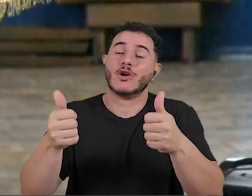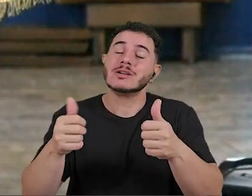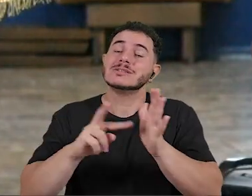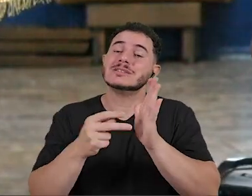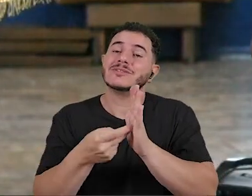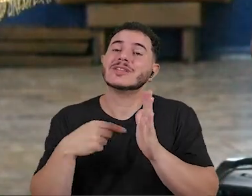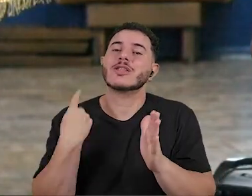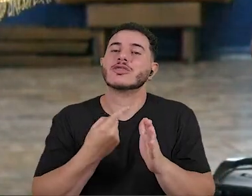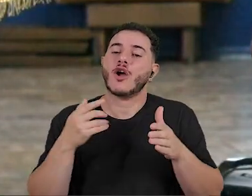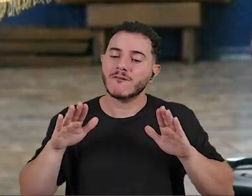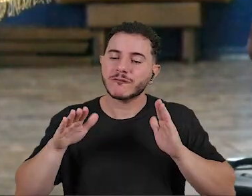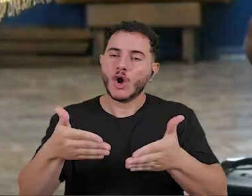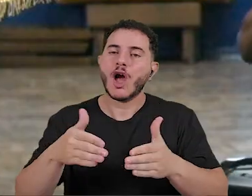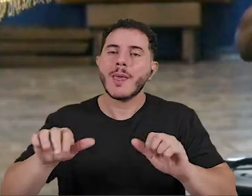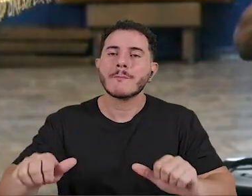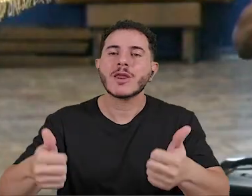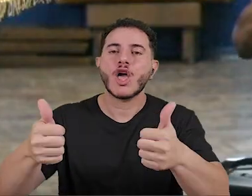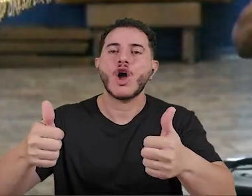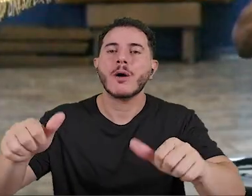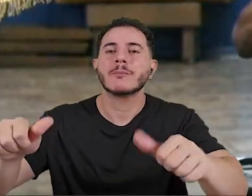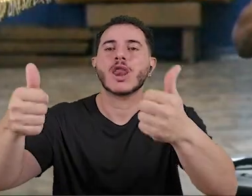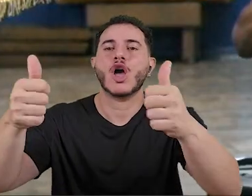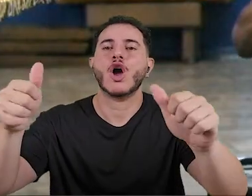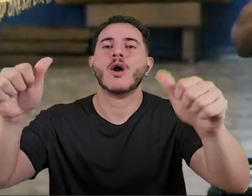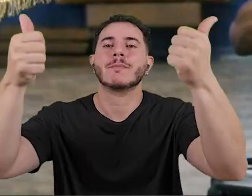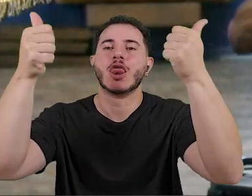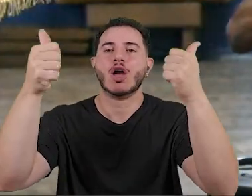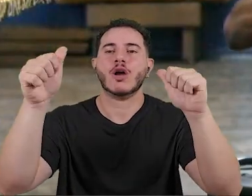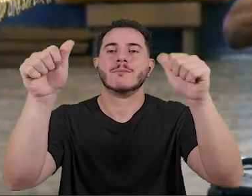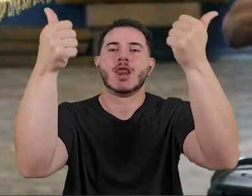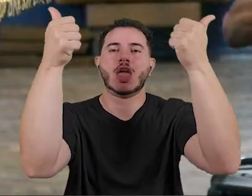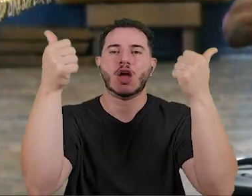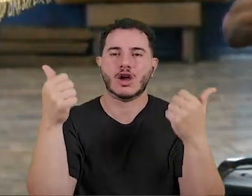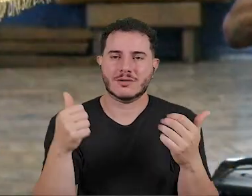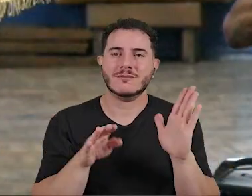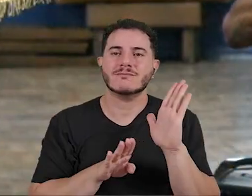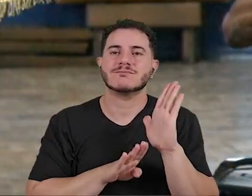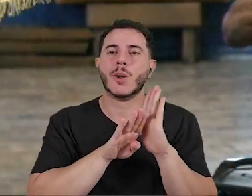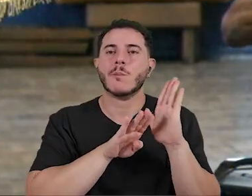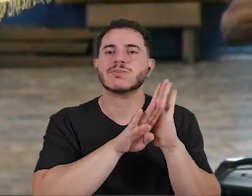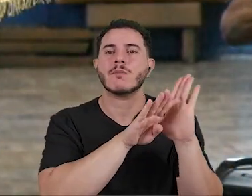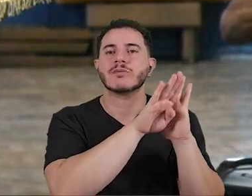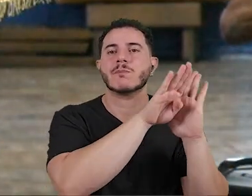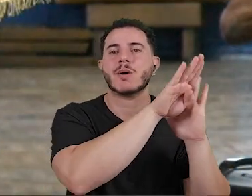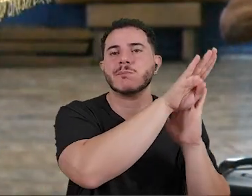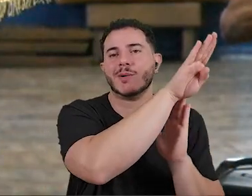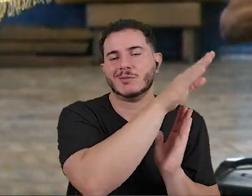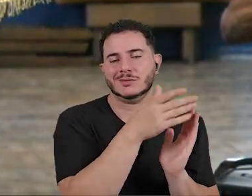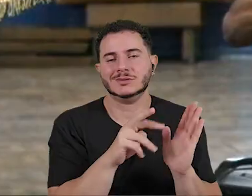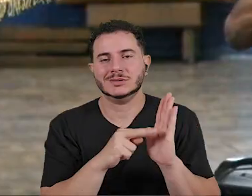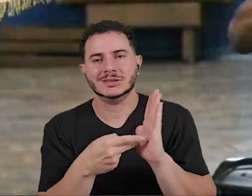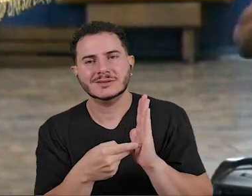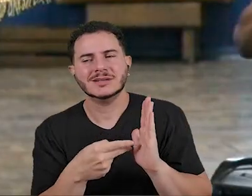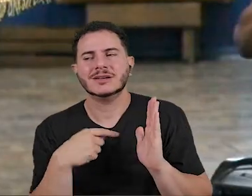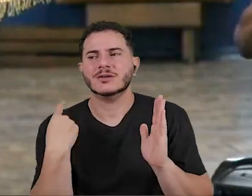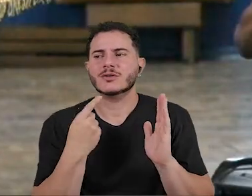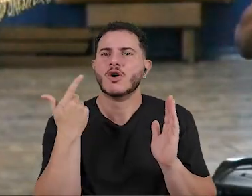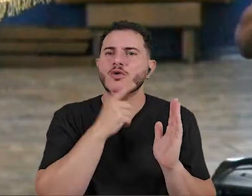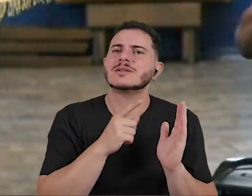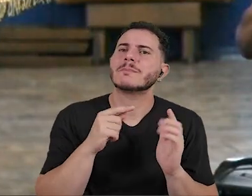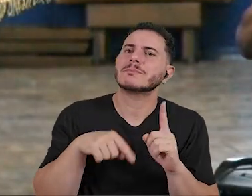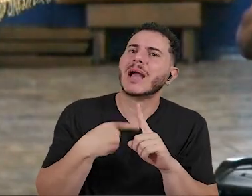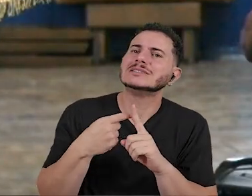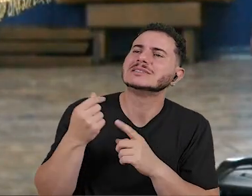subir vamos colocar assim, né, de divisão, conseguindo mais recursos, e esses recursos eles são revertidos para